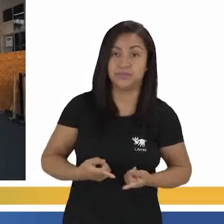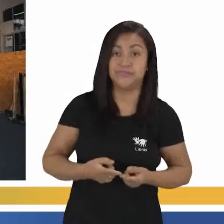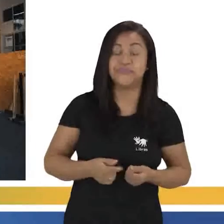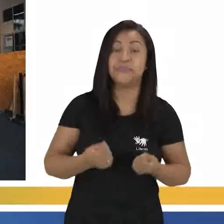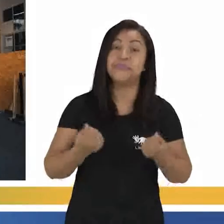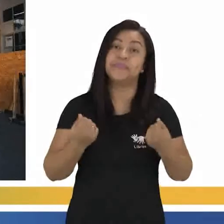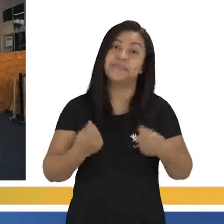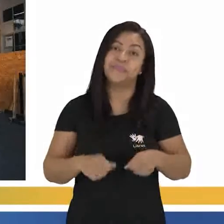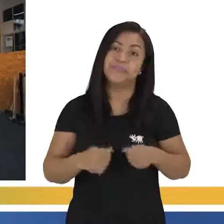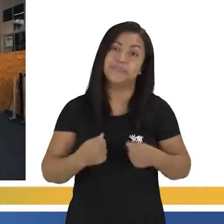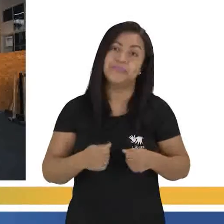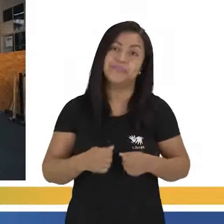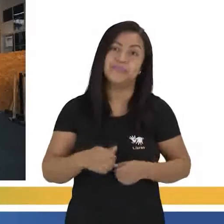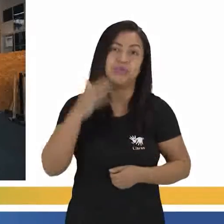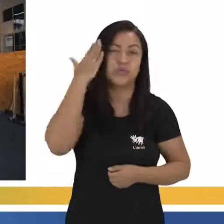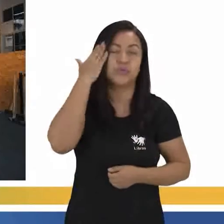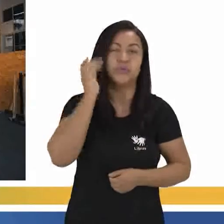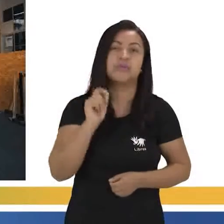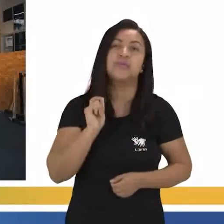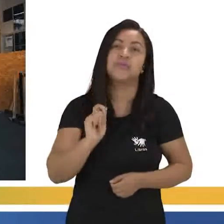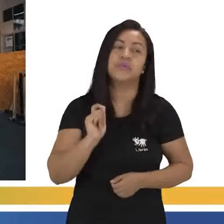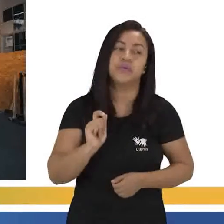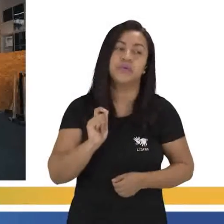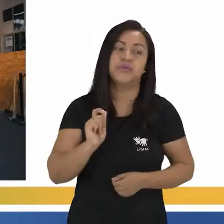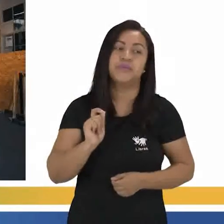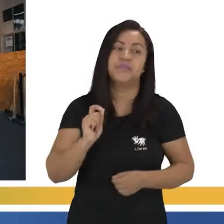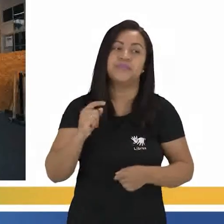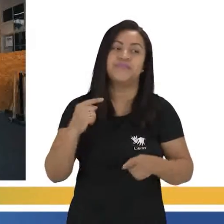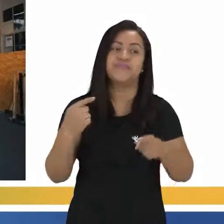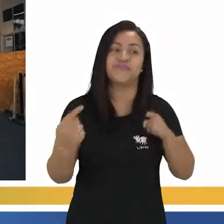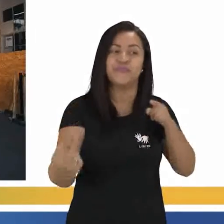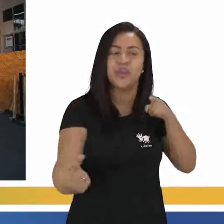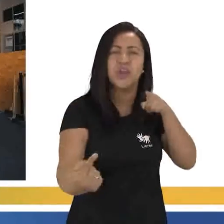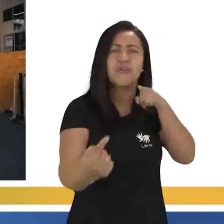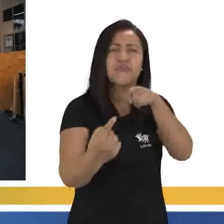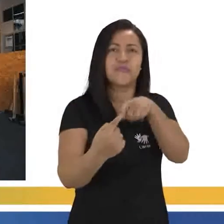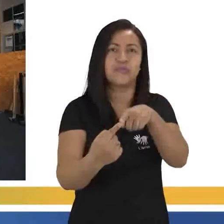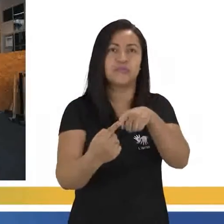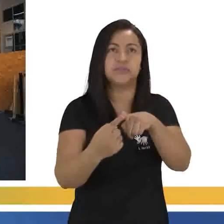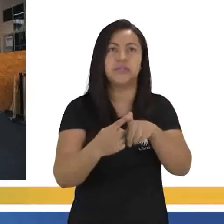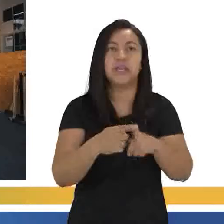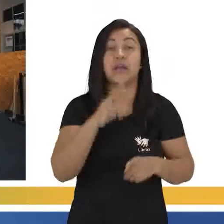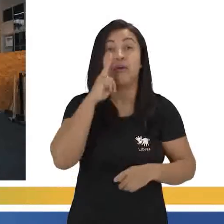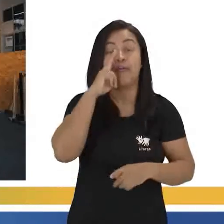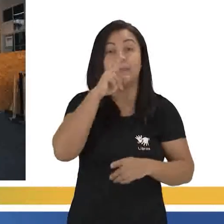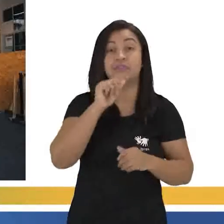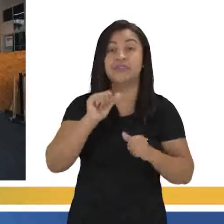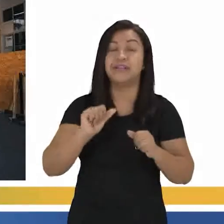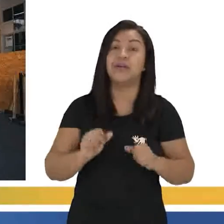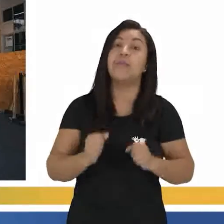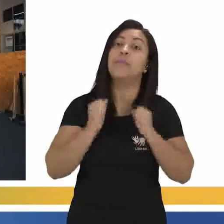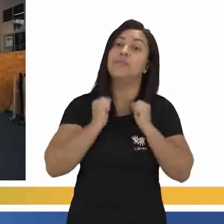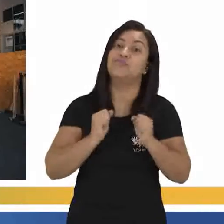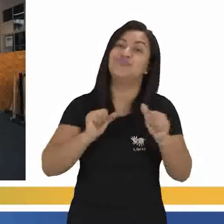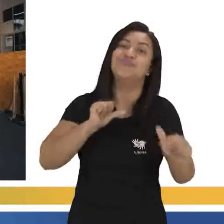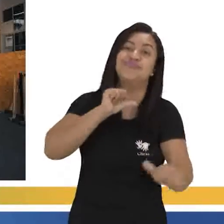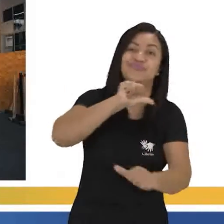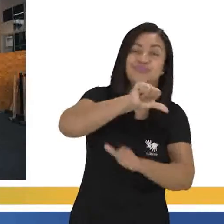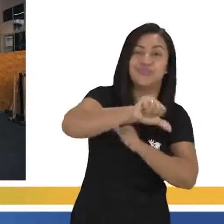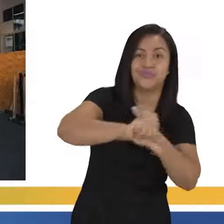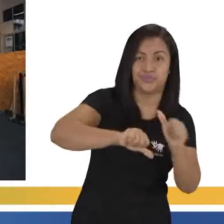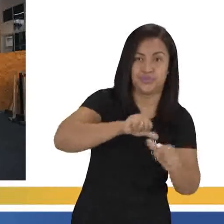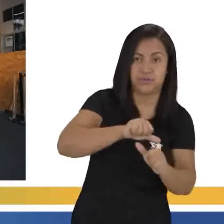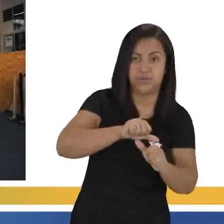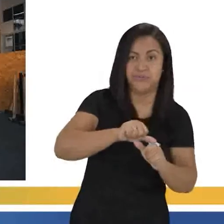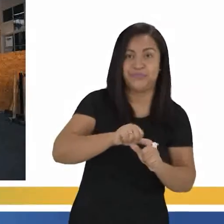preciso estabelecer que a força é uma grandeza vetorial capaz de gerar alteração no movimento de um corpo e que está associada à